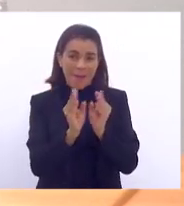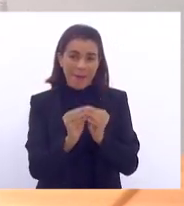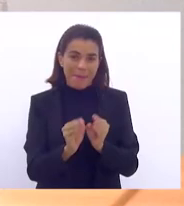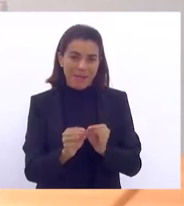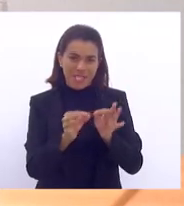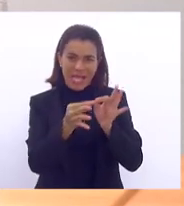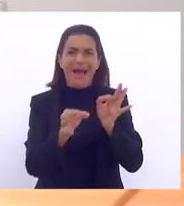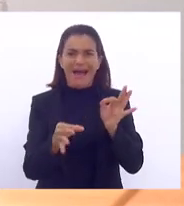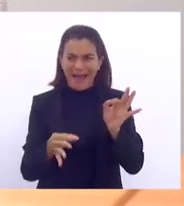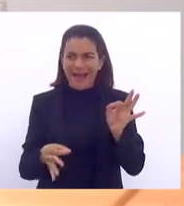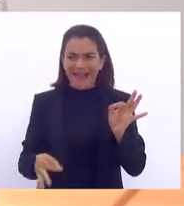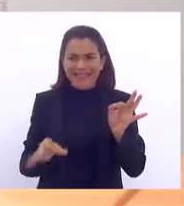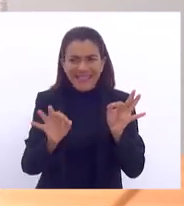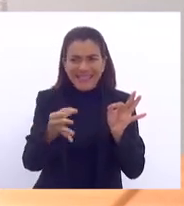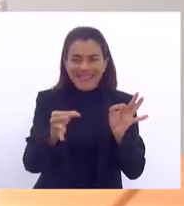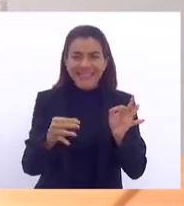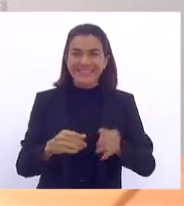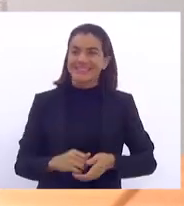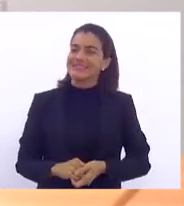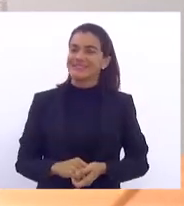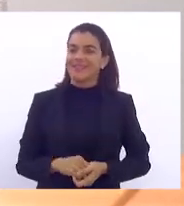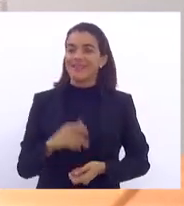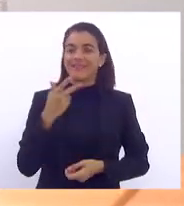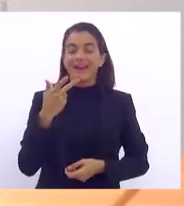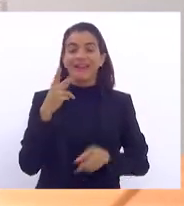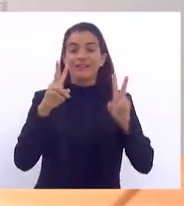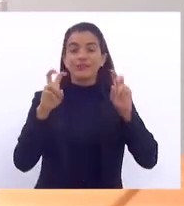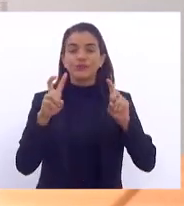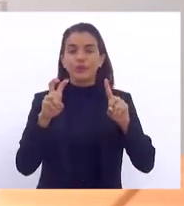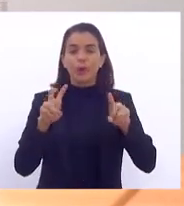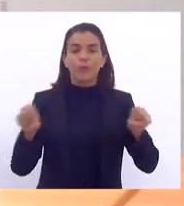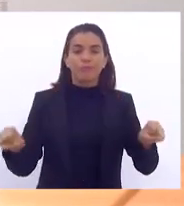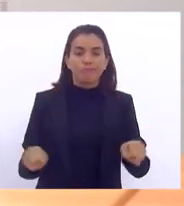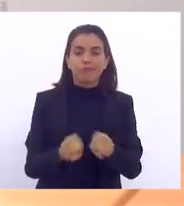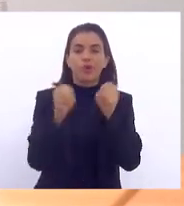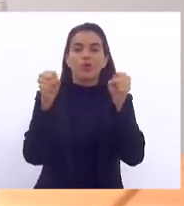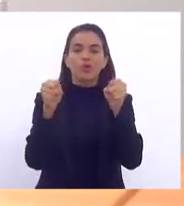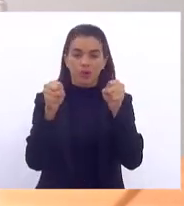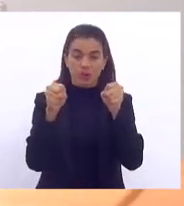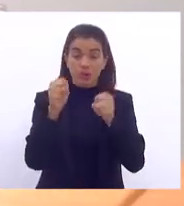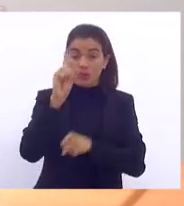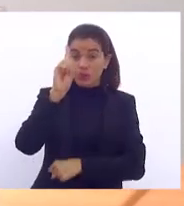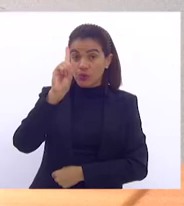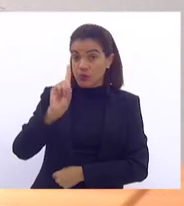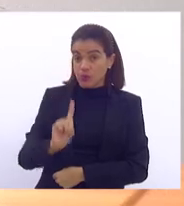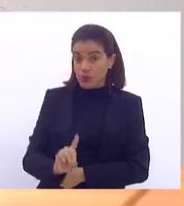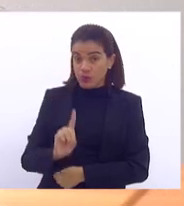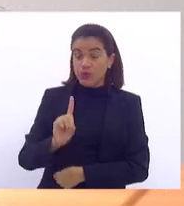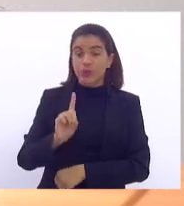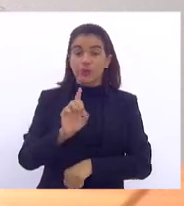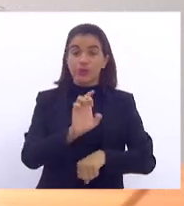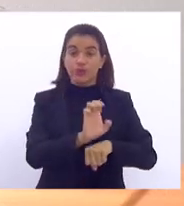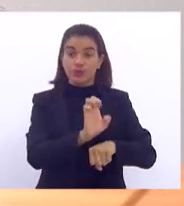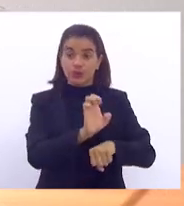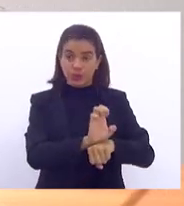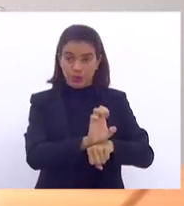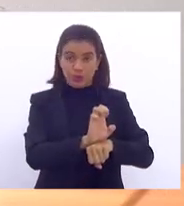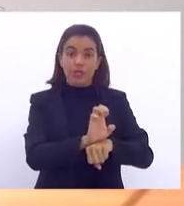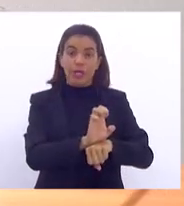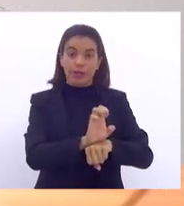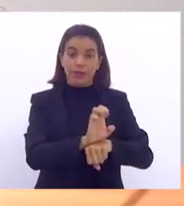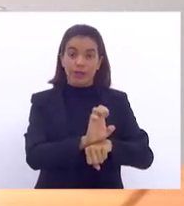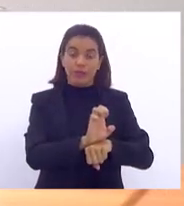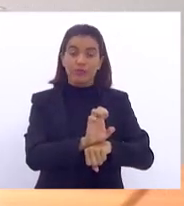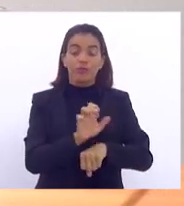aí se se prolongando quando a gente fala da violação do dos direitos do do Estado de de